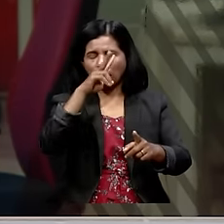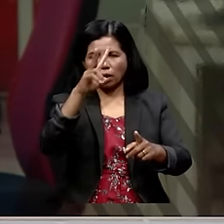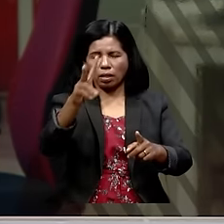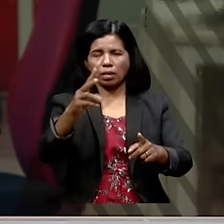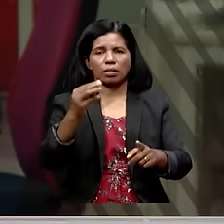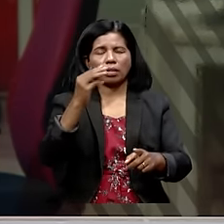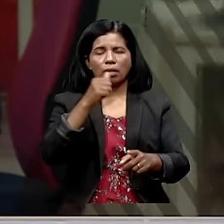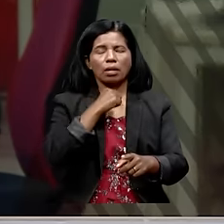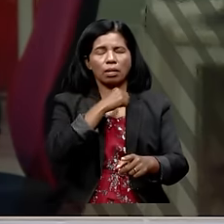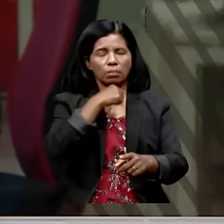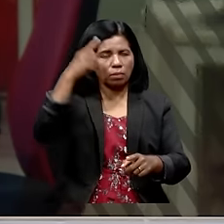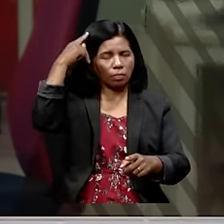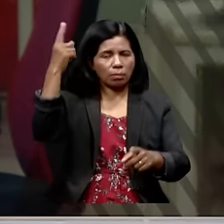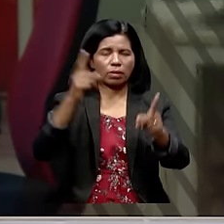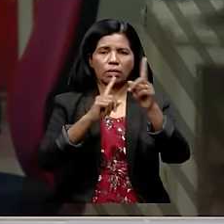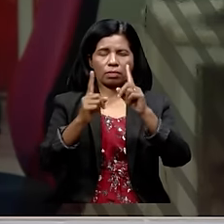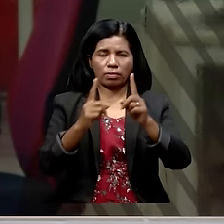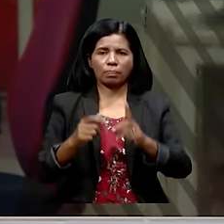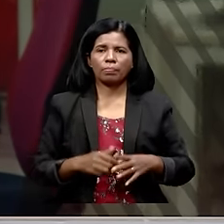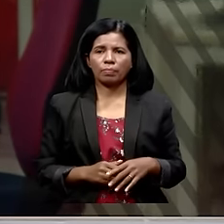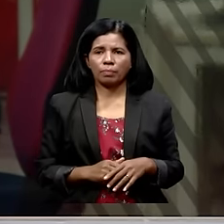sua santidade Papa Francisco.